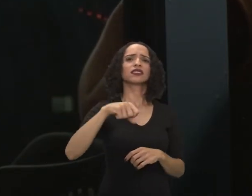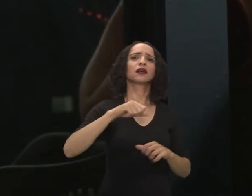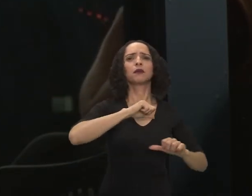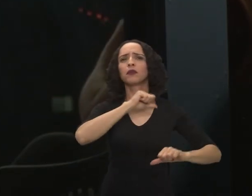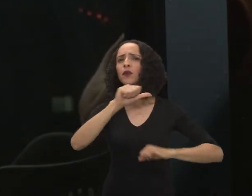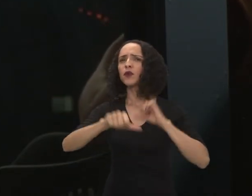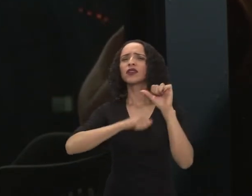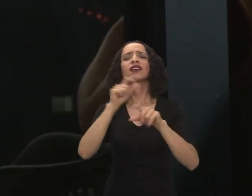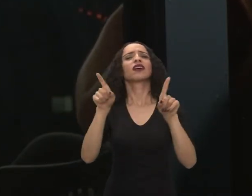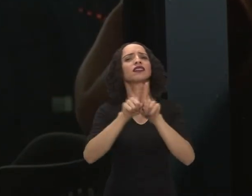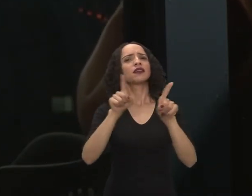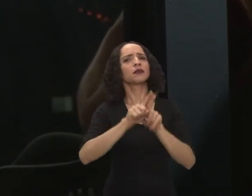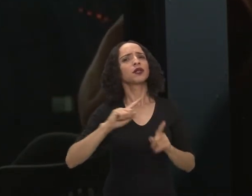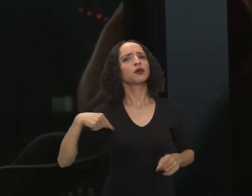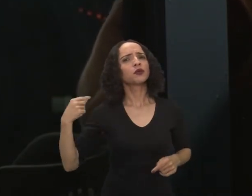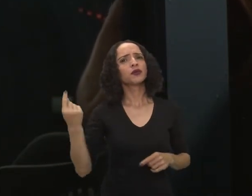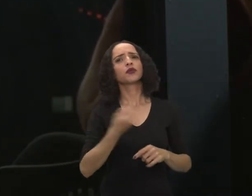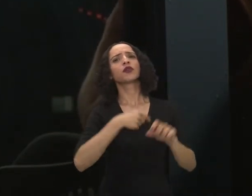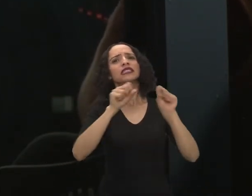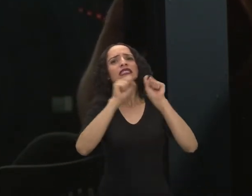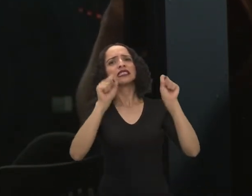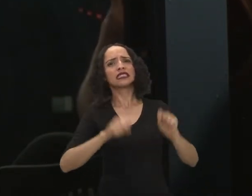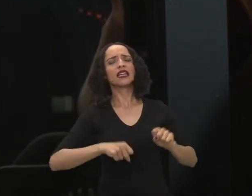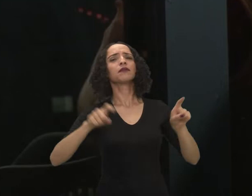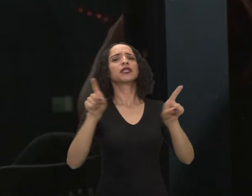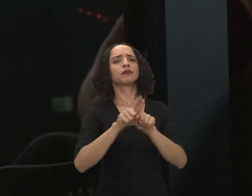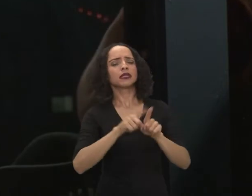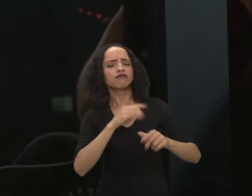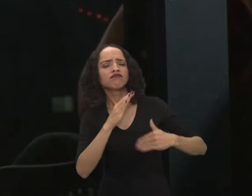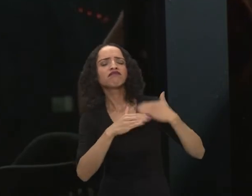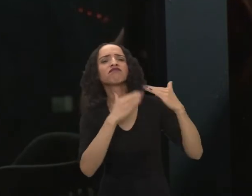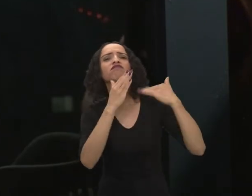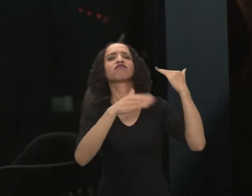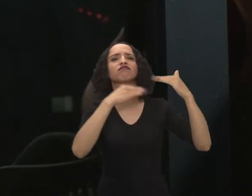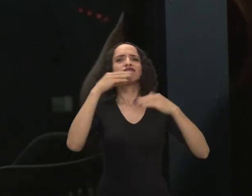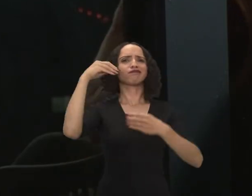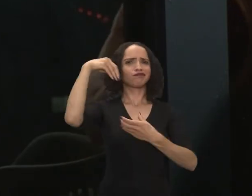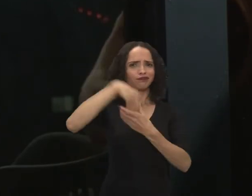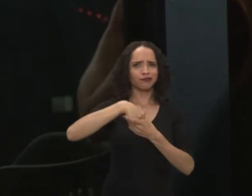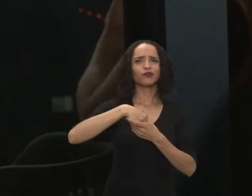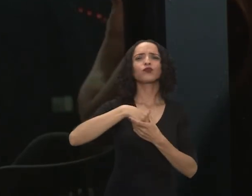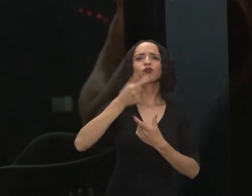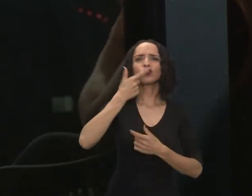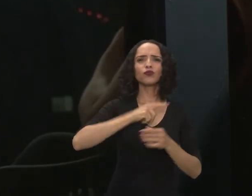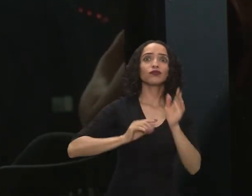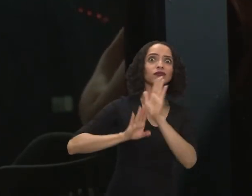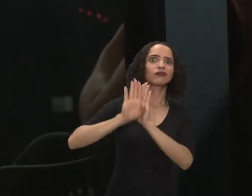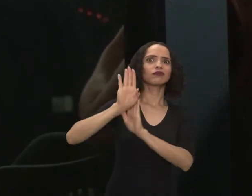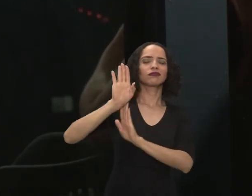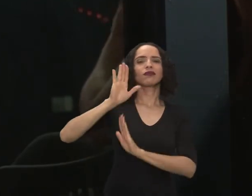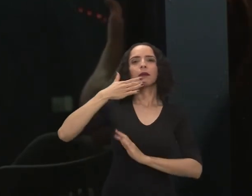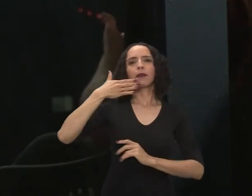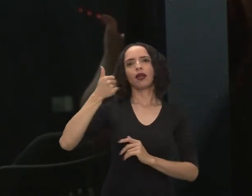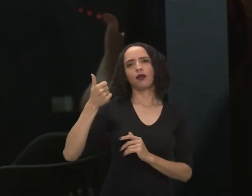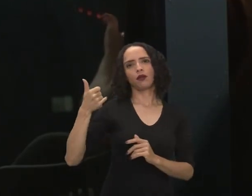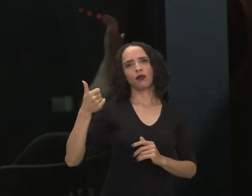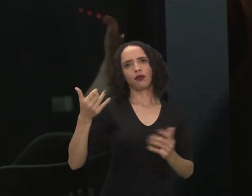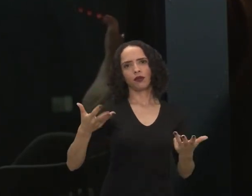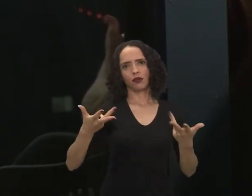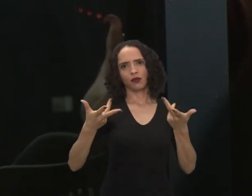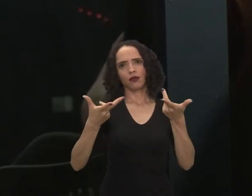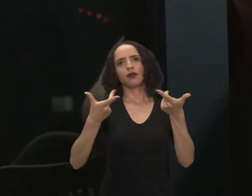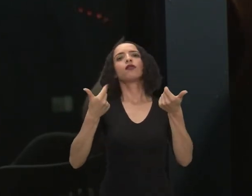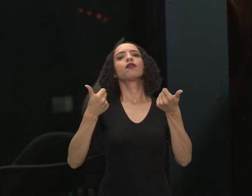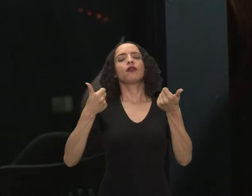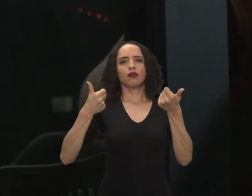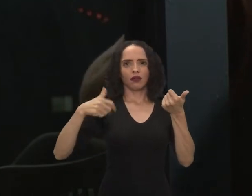a gente mudar todos os nossos sistemas produtivos para que a gente possa produzir de uma maneira mais adequada do ponto de